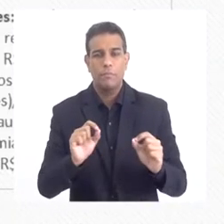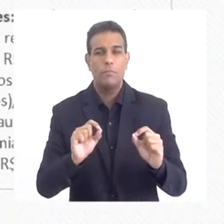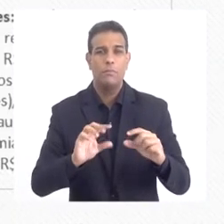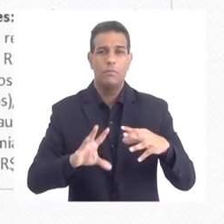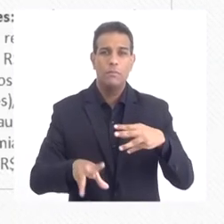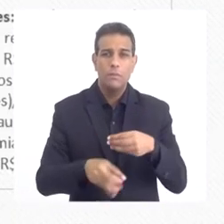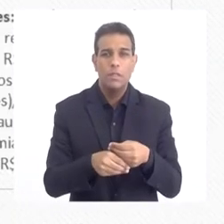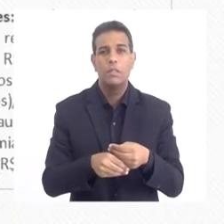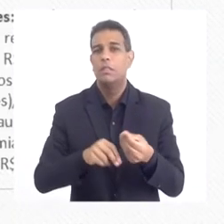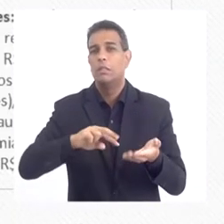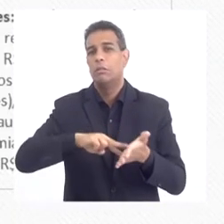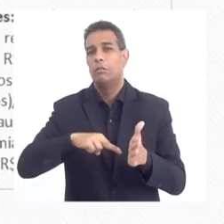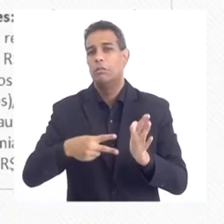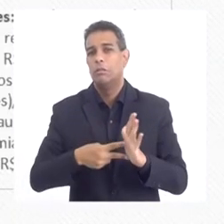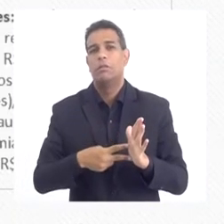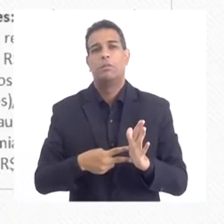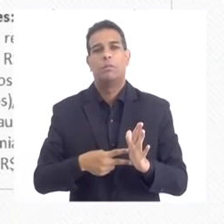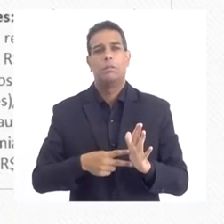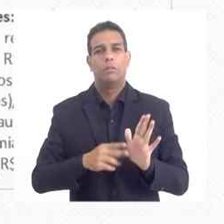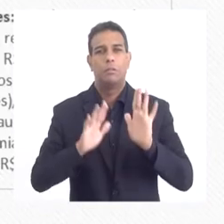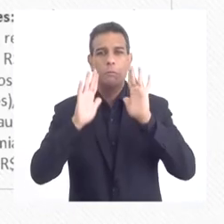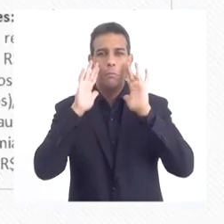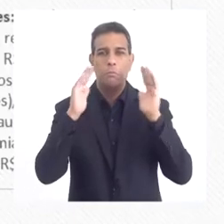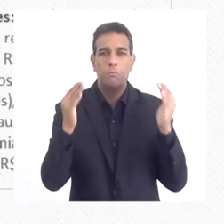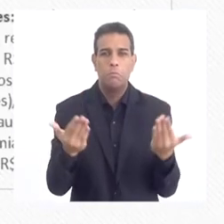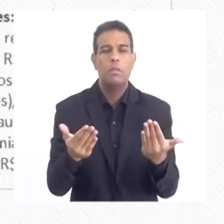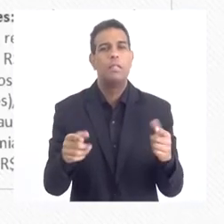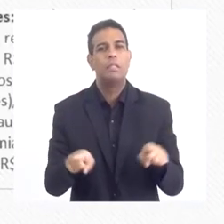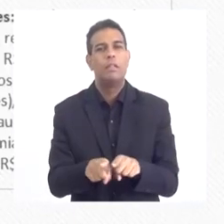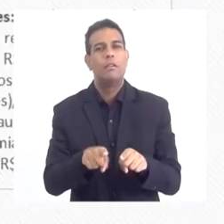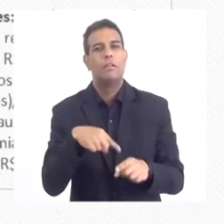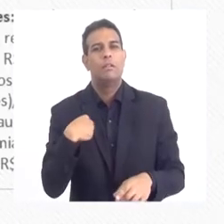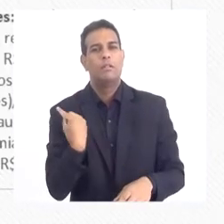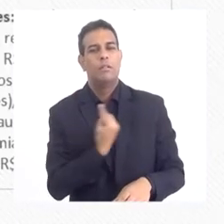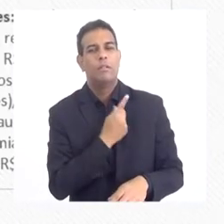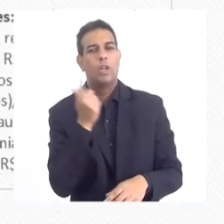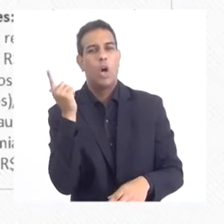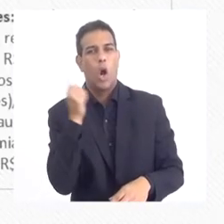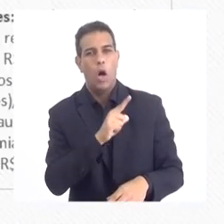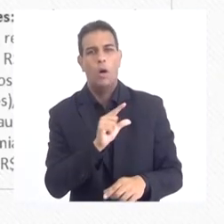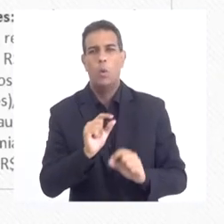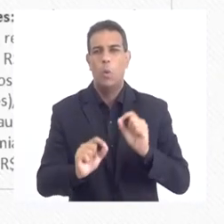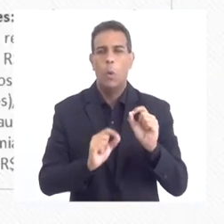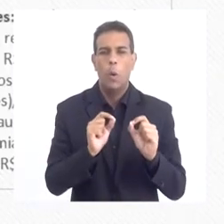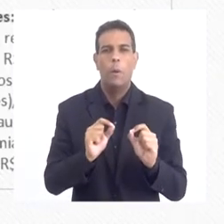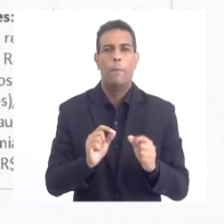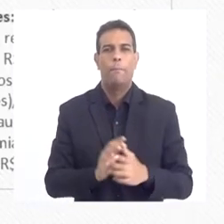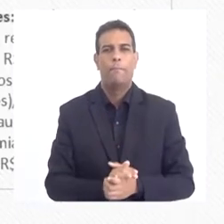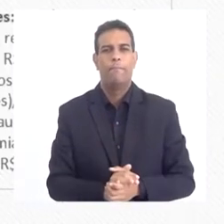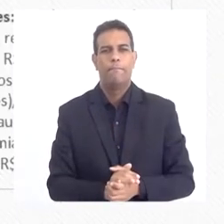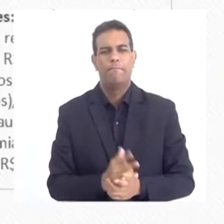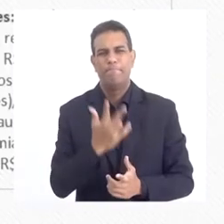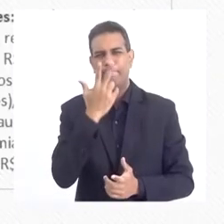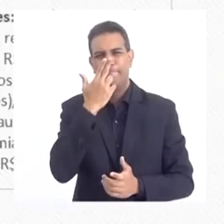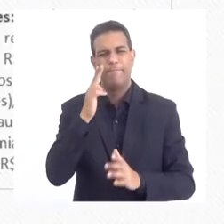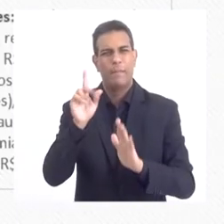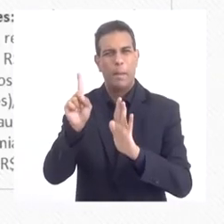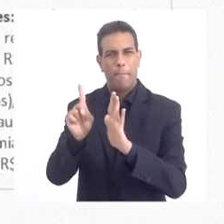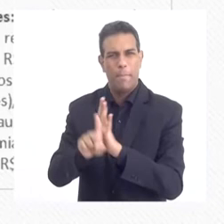componente que seja tão expressivo quanto o que nós estamos alcançando. Eu outro dia perguntado